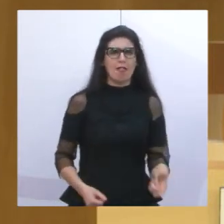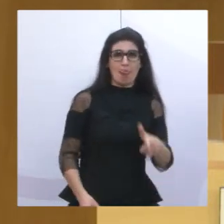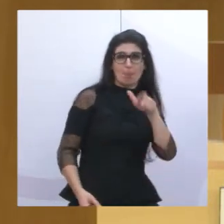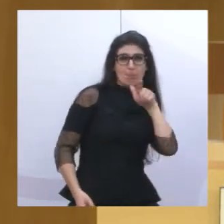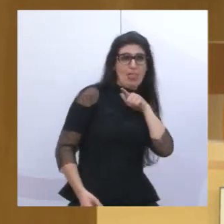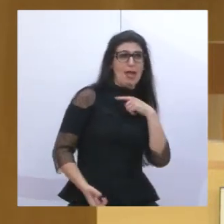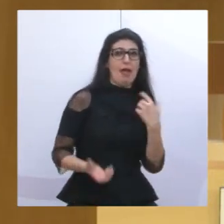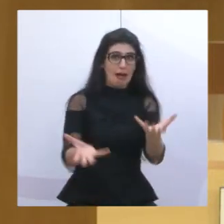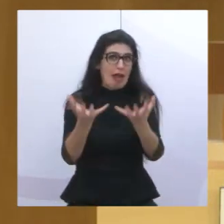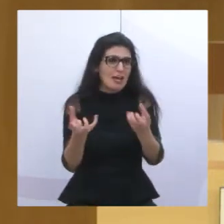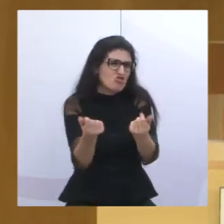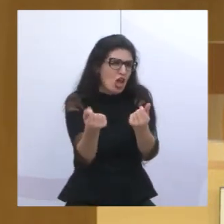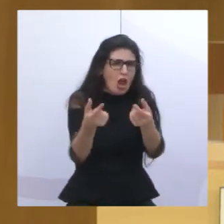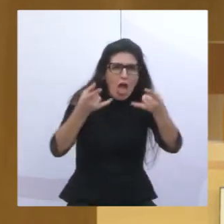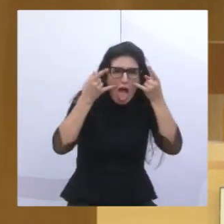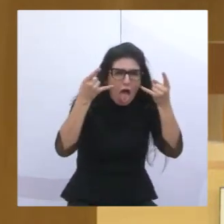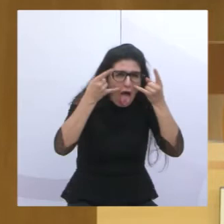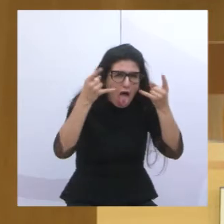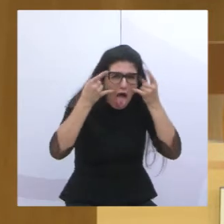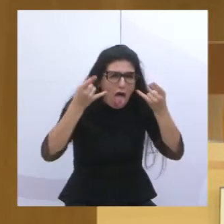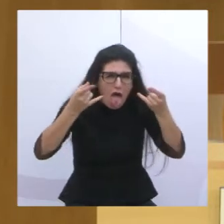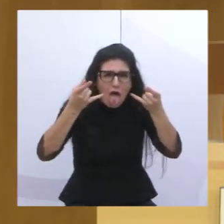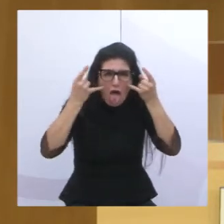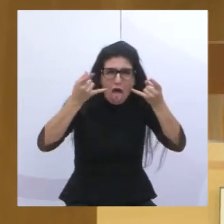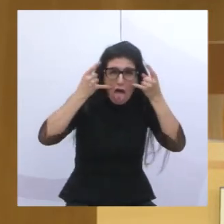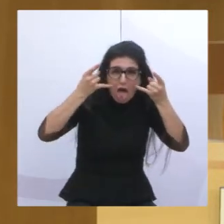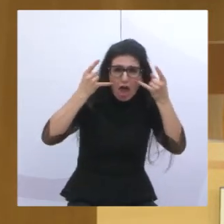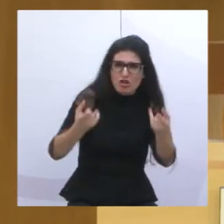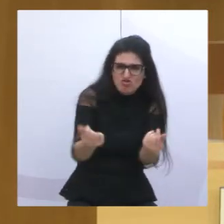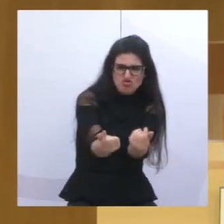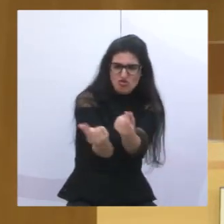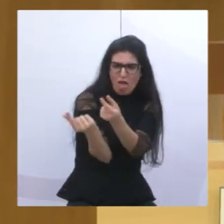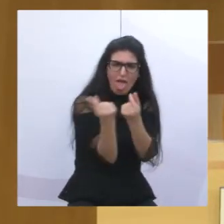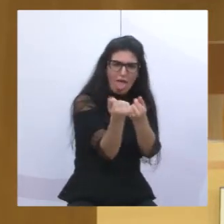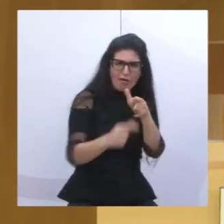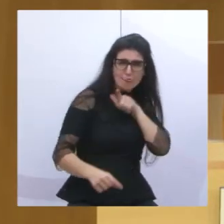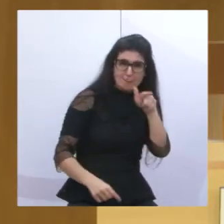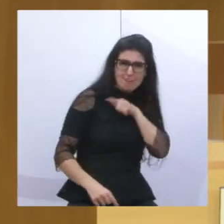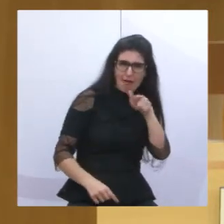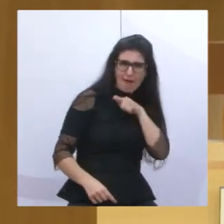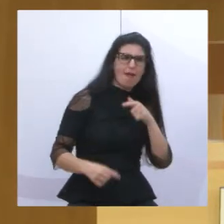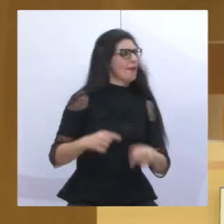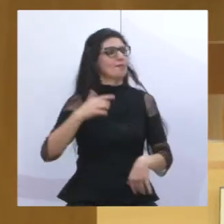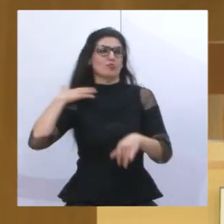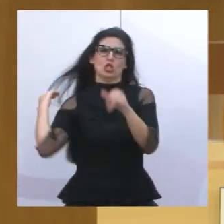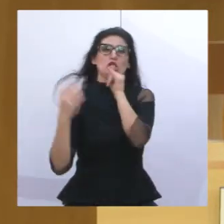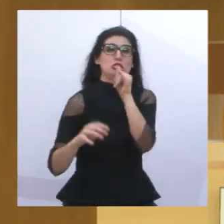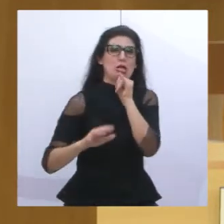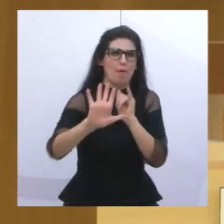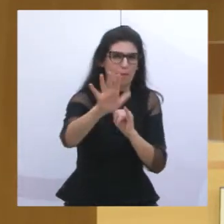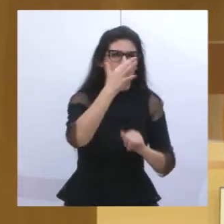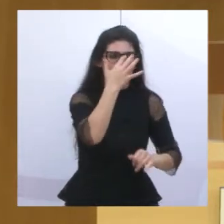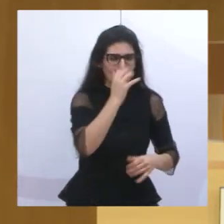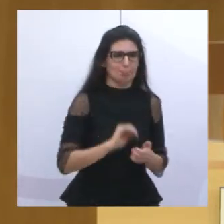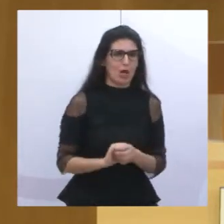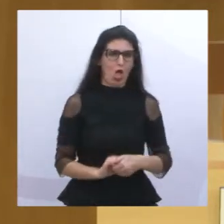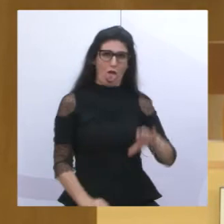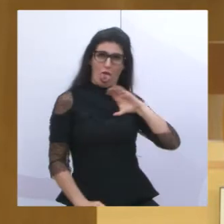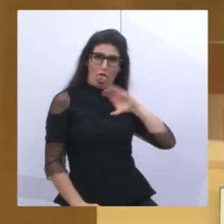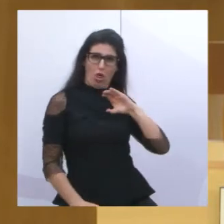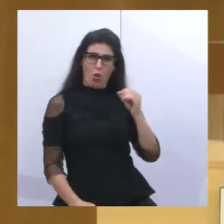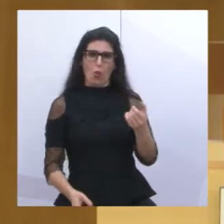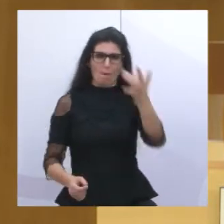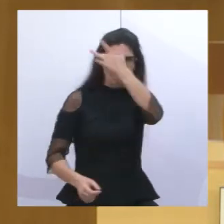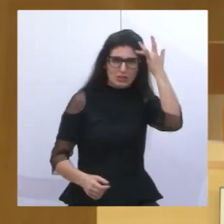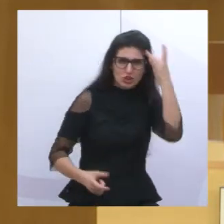vão tirar proveito da rede pública, vão passar da consulta particular e vão retirar o remédio daquele coitado que mais precisa. Isso eu não vou